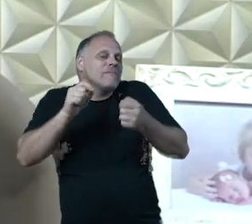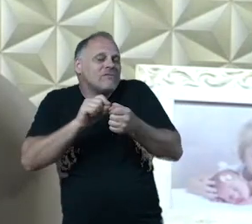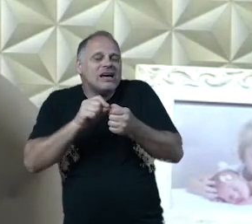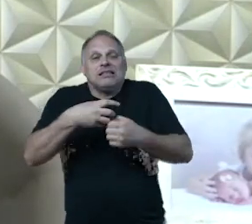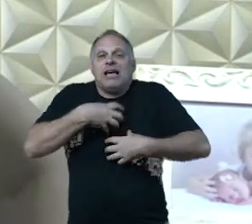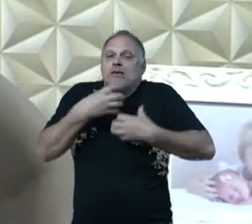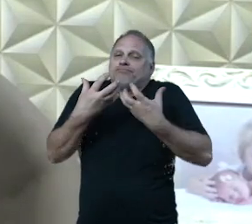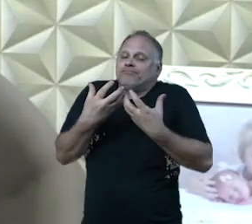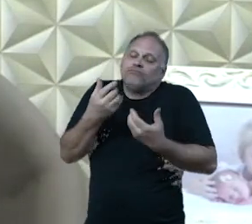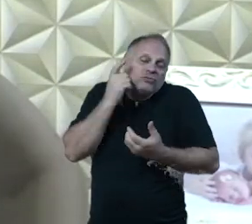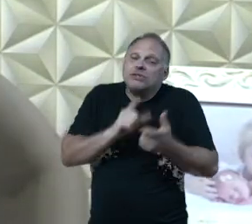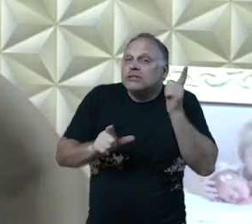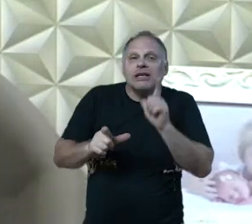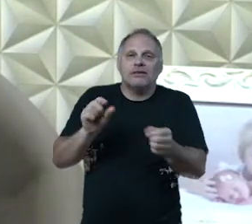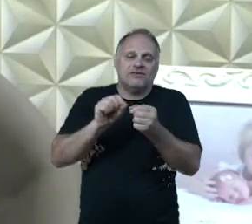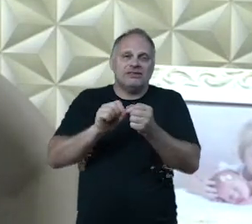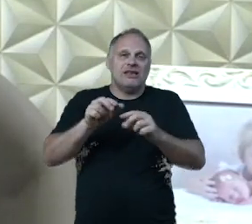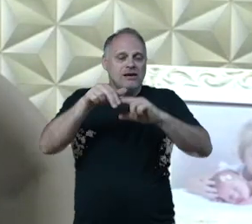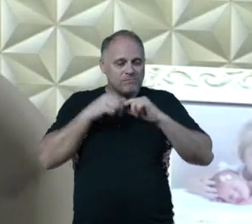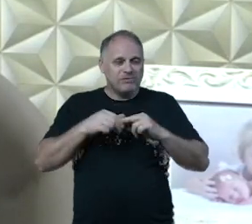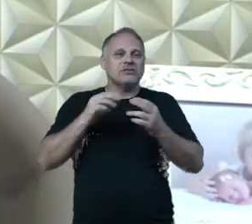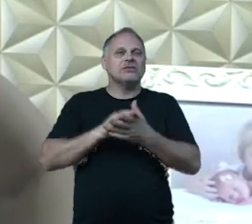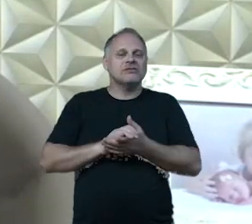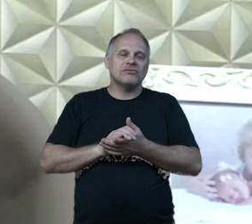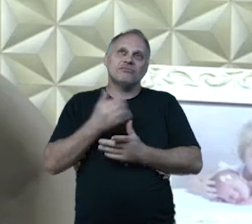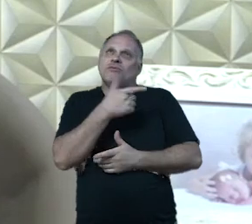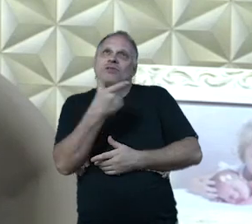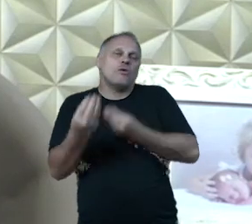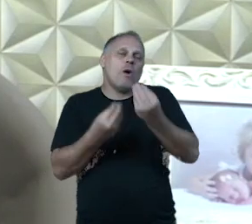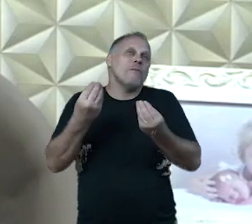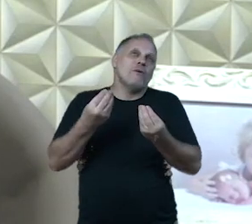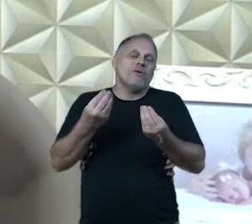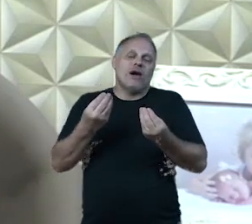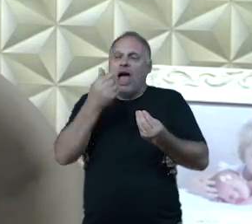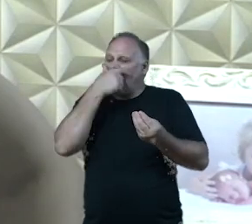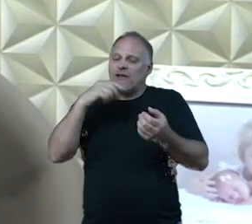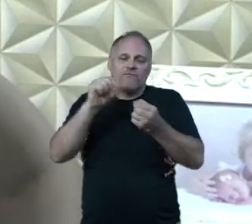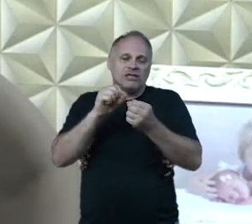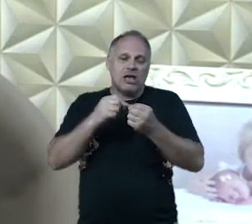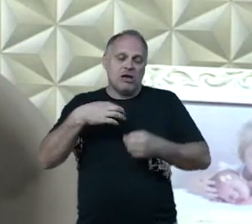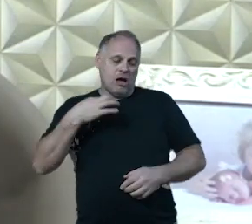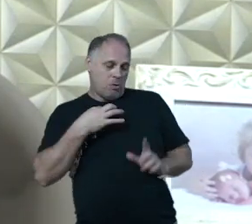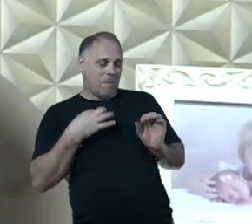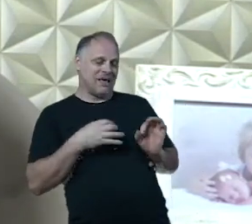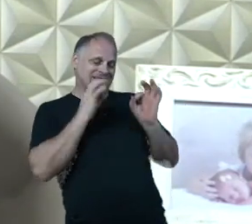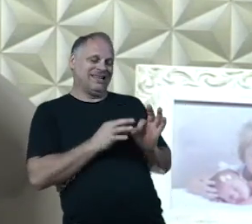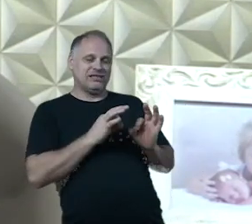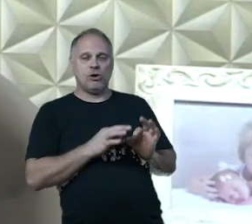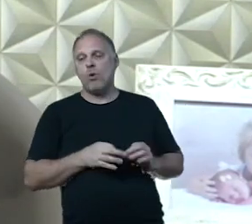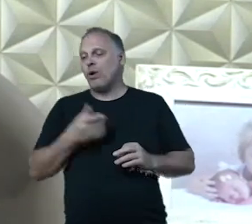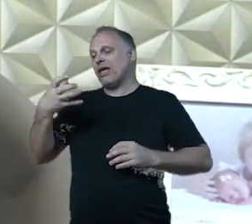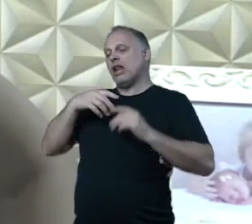que a gente vai ser um resultado único, assim. Então, não dá para tu esperar, eu quero fazer com essa roupinha, com